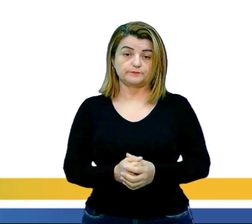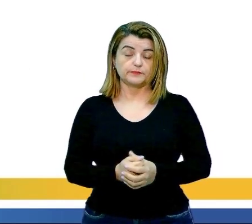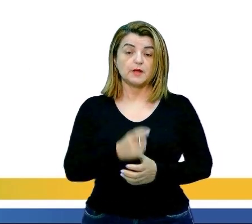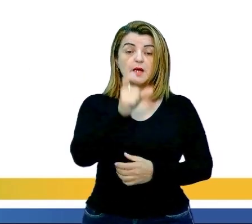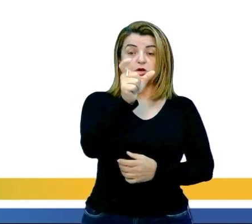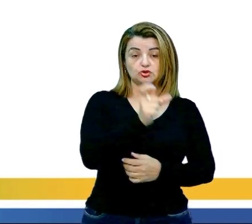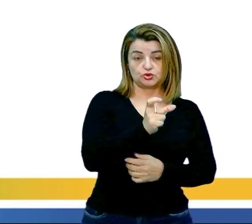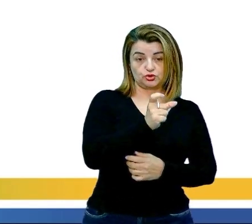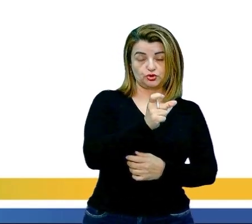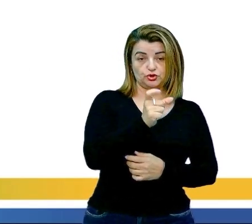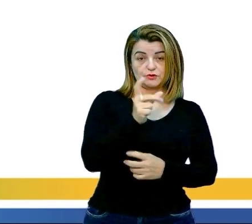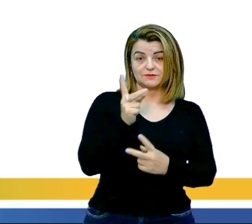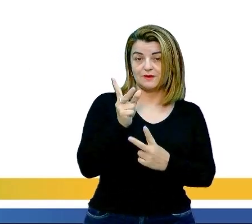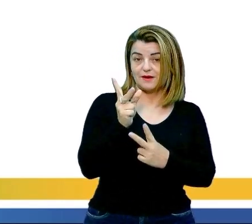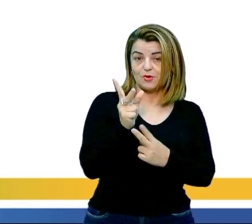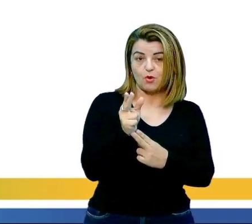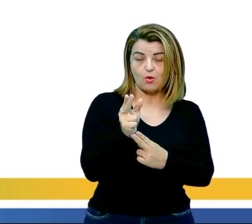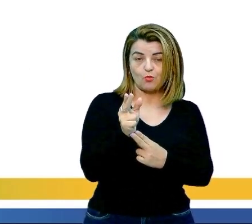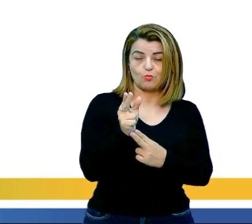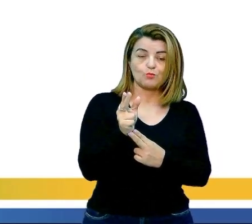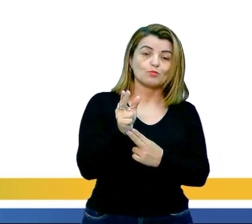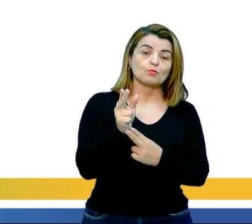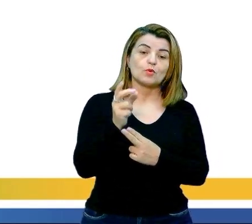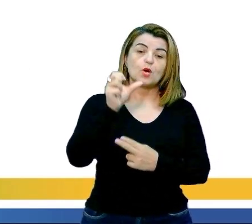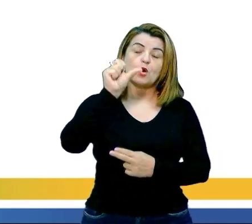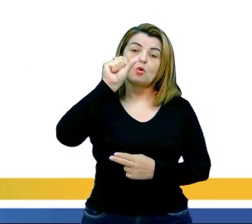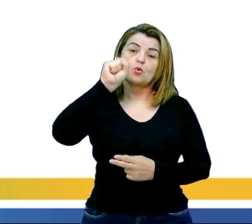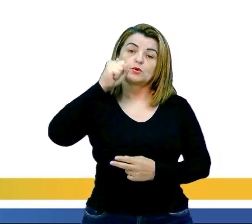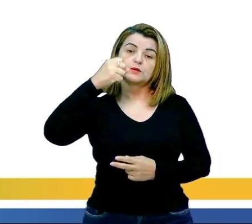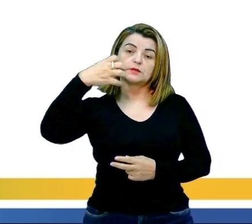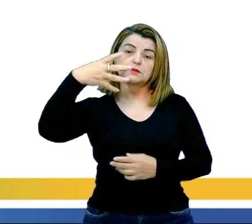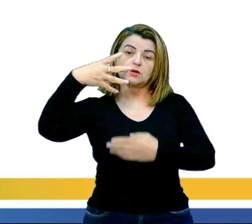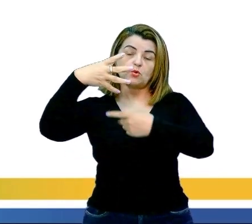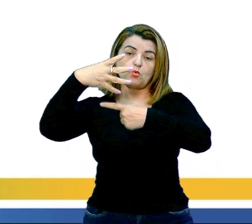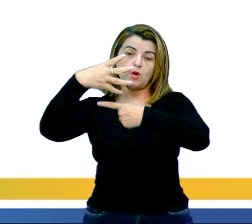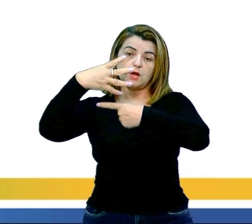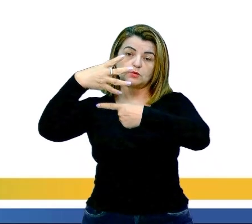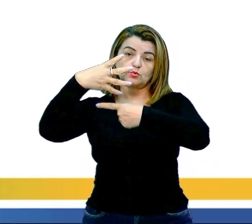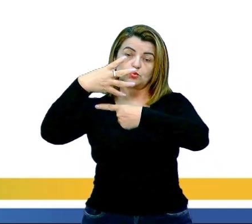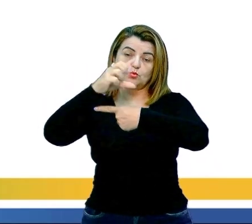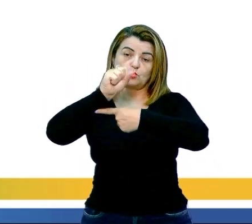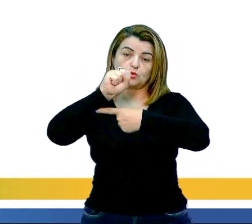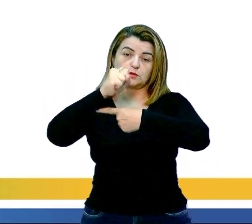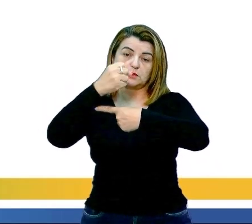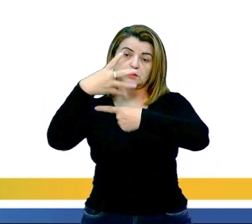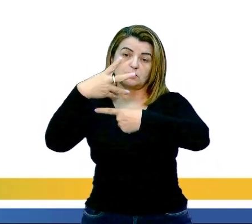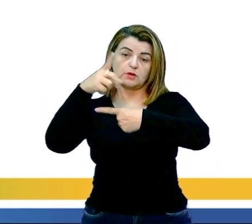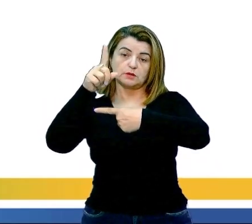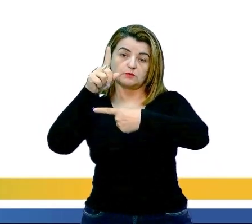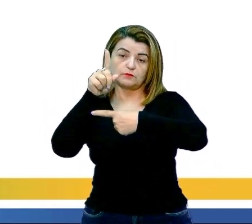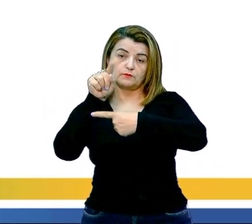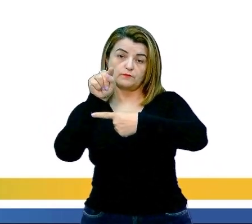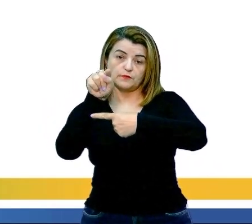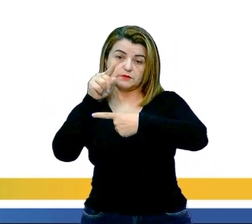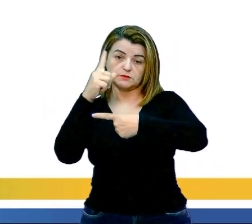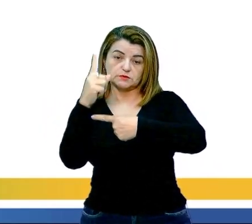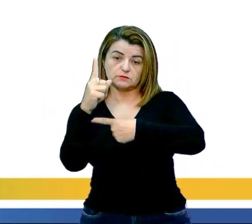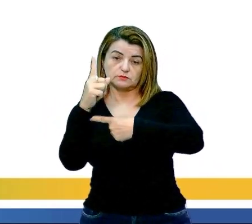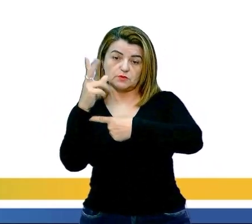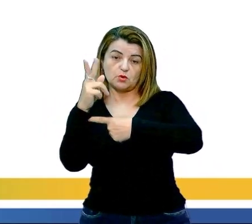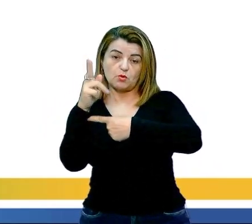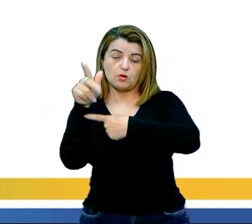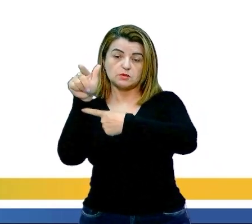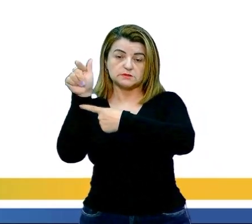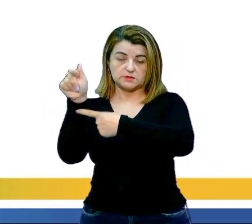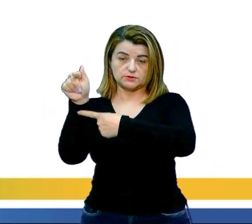é igual. Fui direto para a divisão. 84 vezes 1 dividido para 3.600. Ou